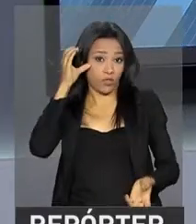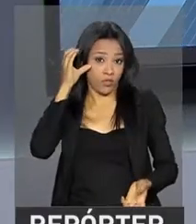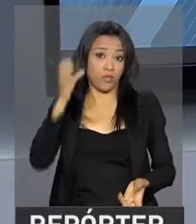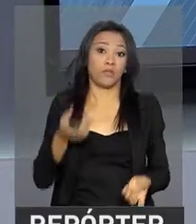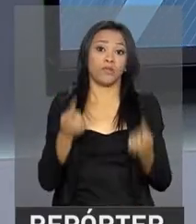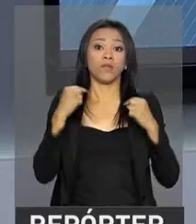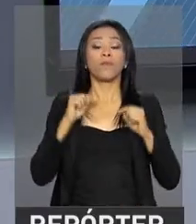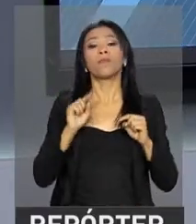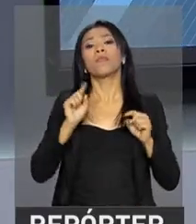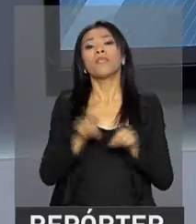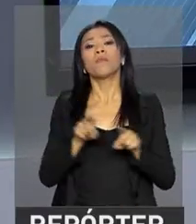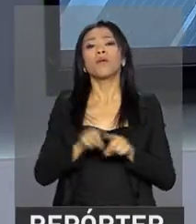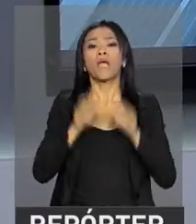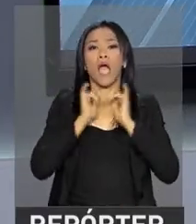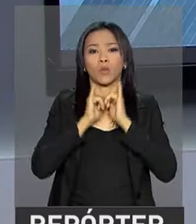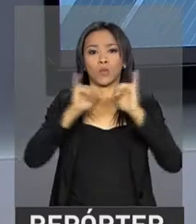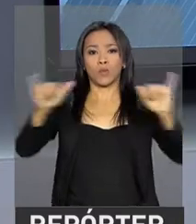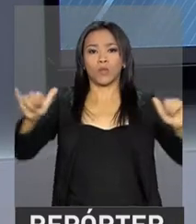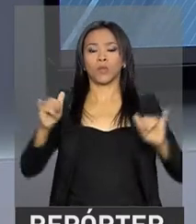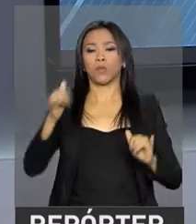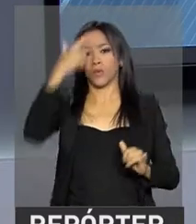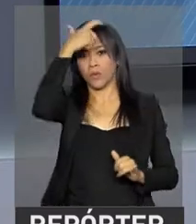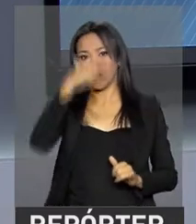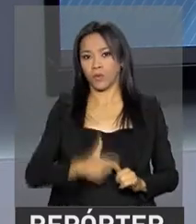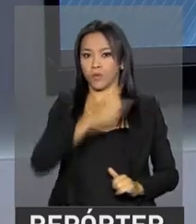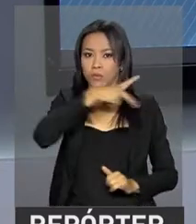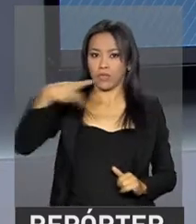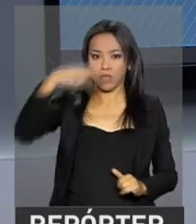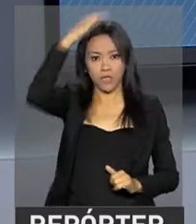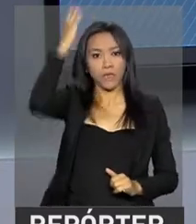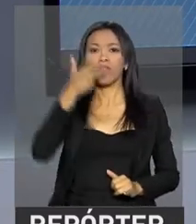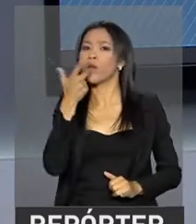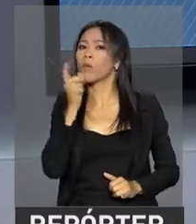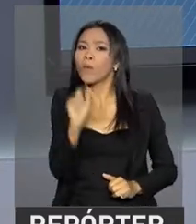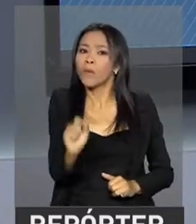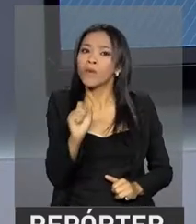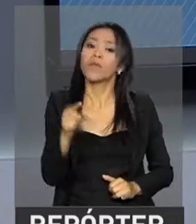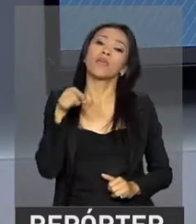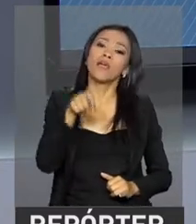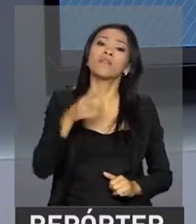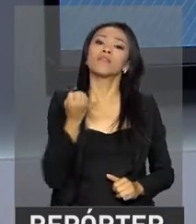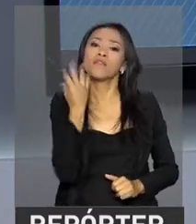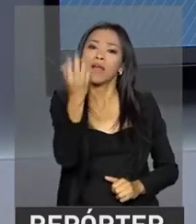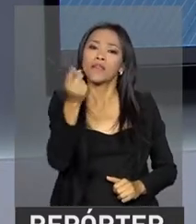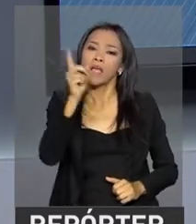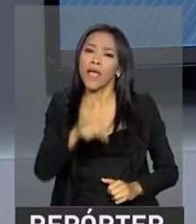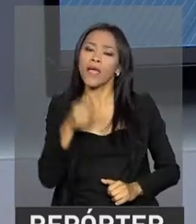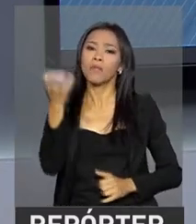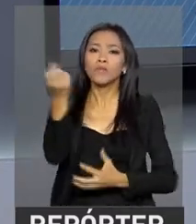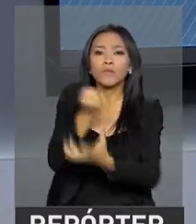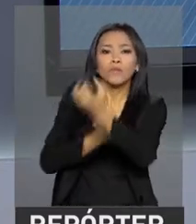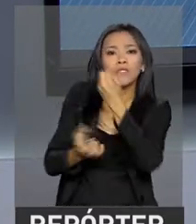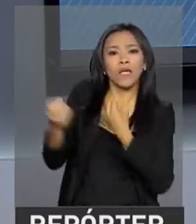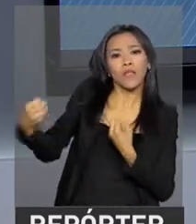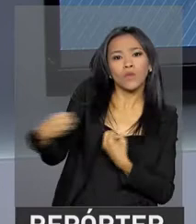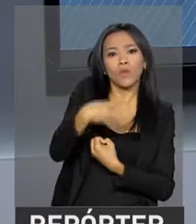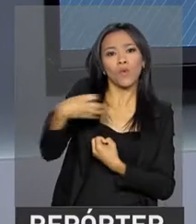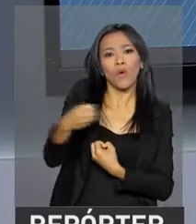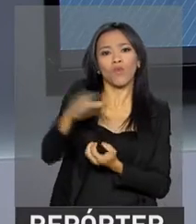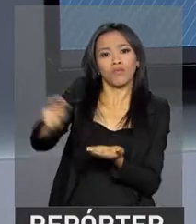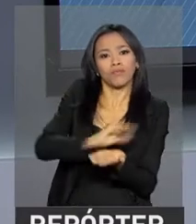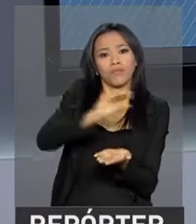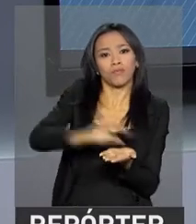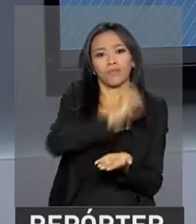um pronunciamento, Temer destacou que um dos resultados da viagem é a possibilidade de novos investimentos chineses no Brasil, que